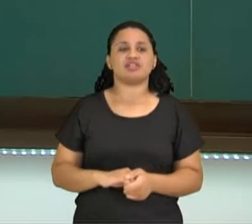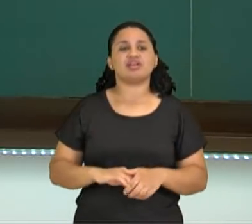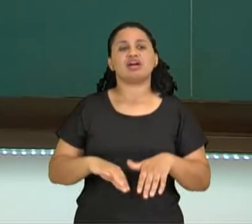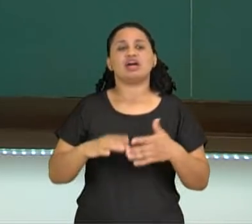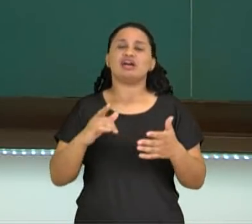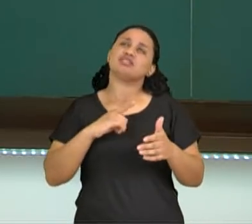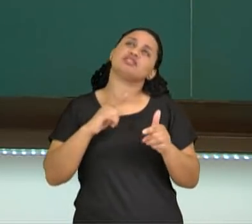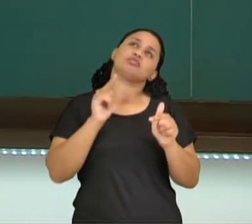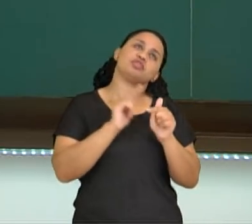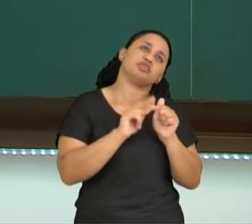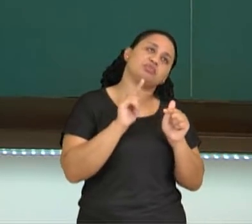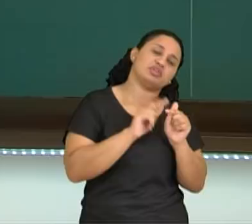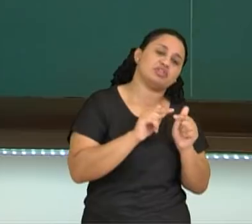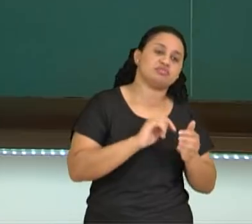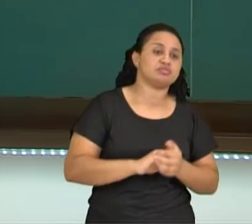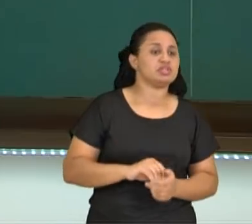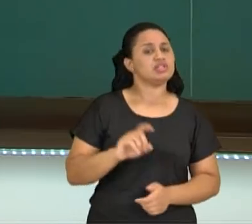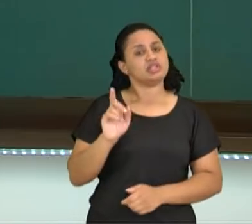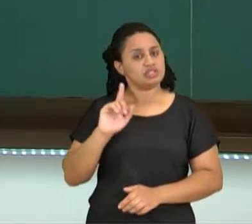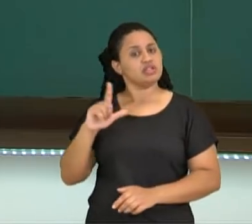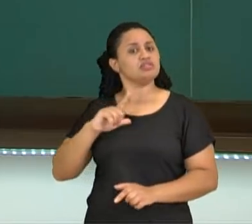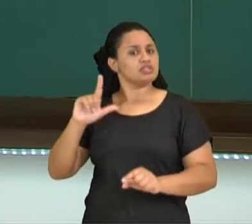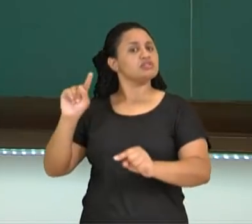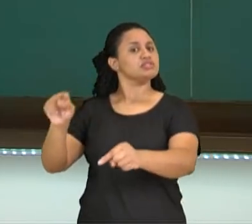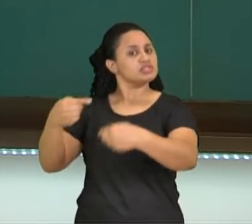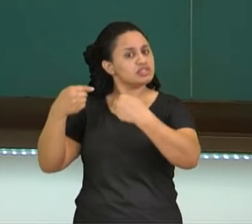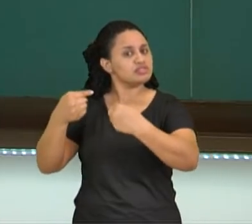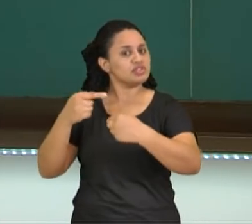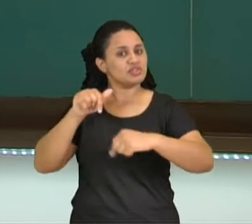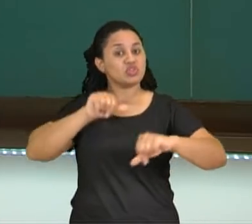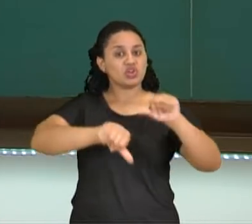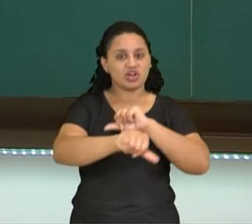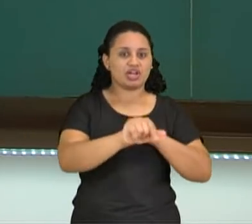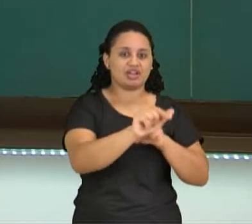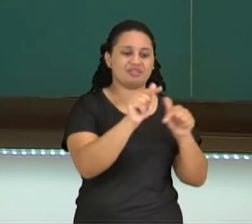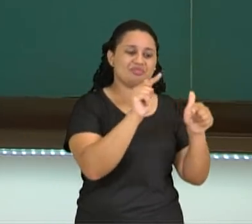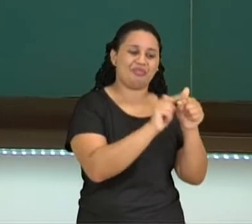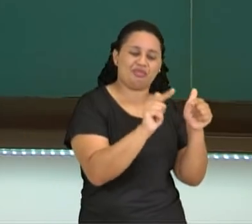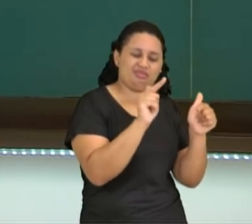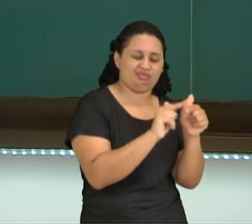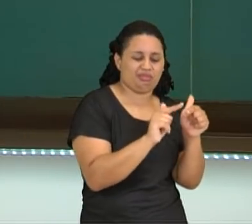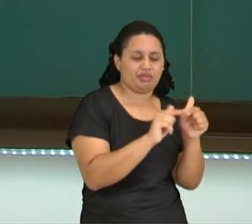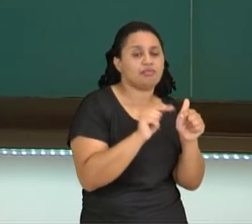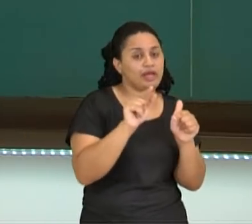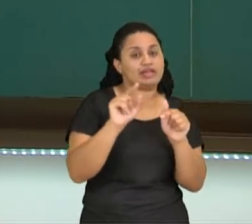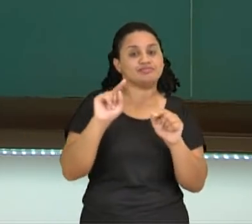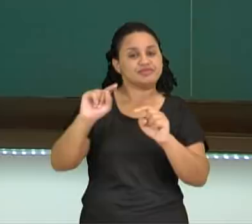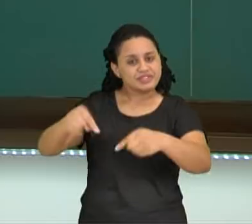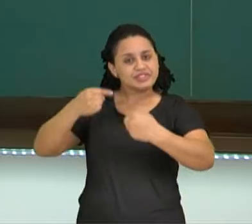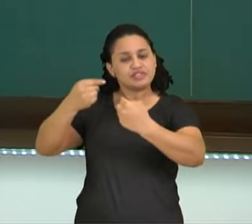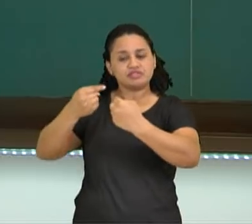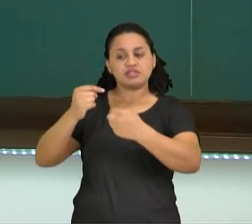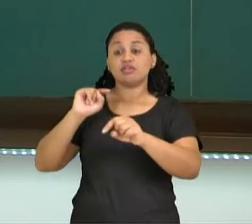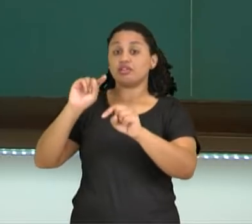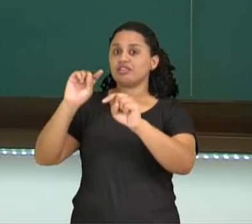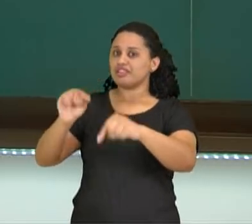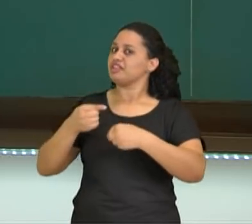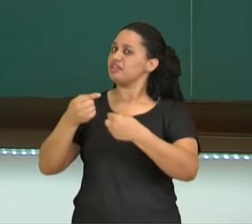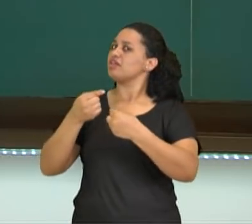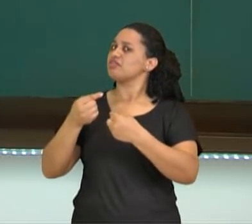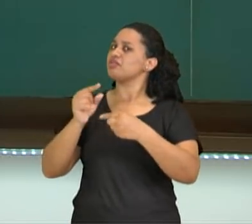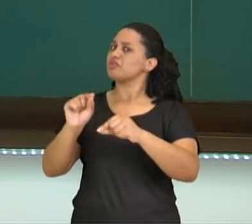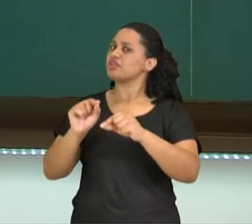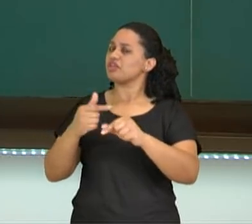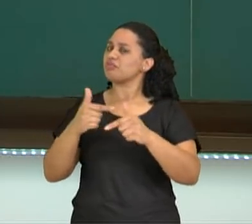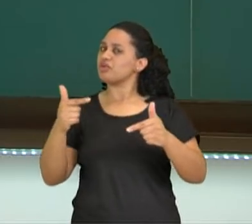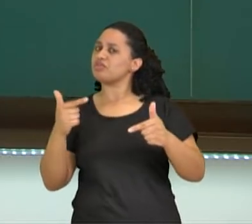um problema. Não, tem um desafio. Olha que bacana. Não dá um caráter positivo? Um desafio quer dizer algo